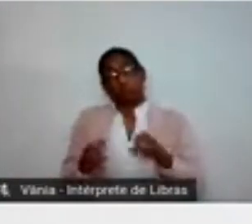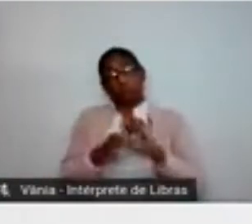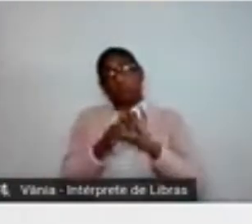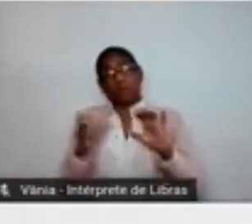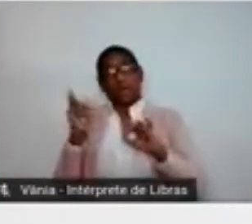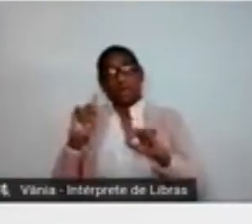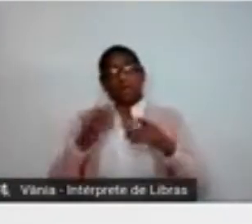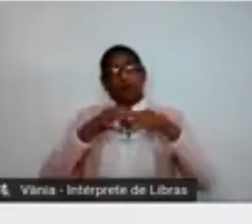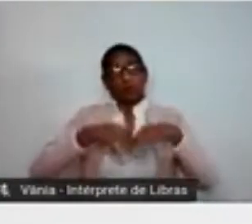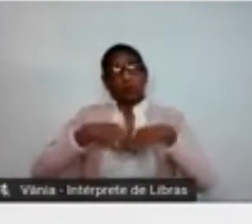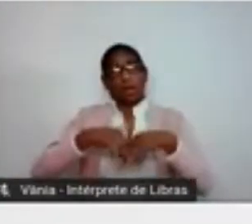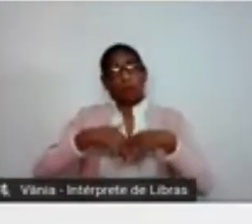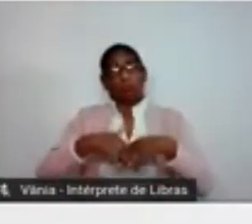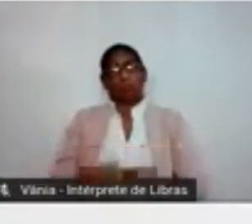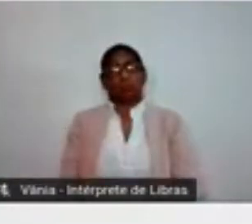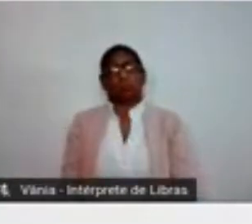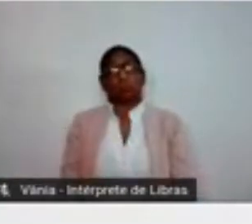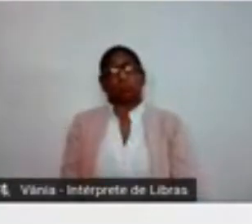assim antes, locais de menor